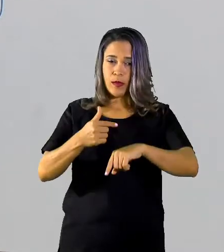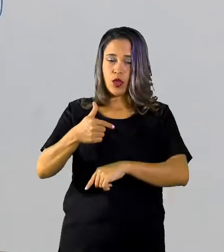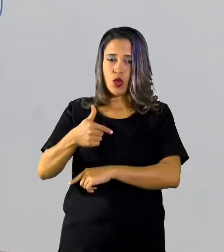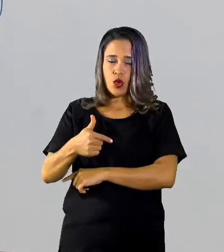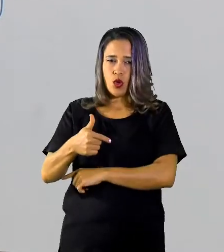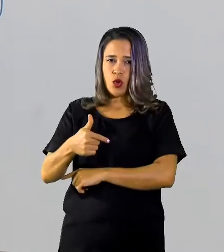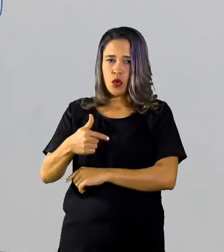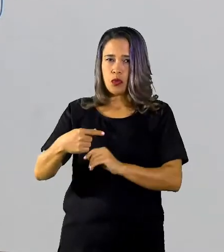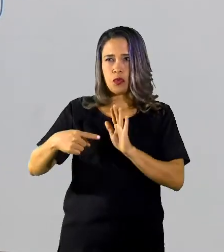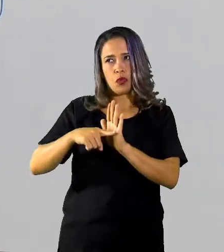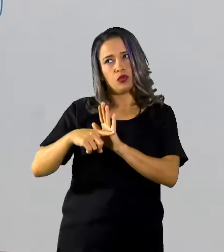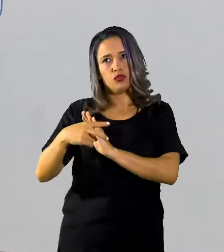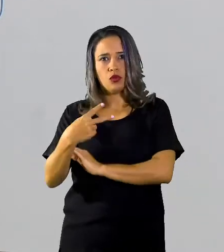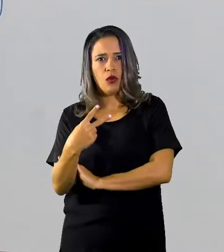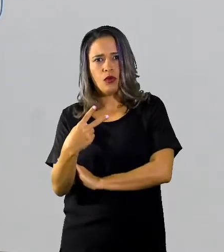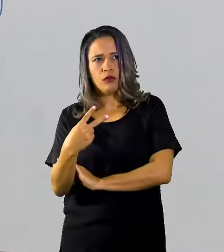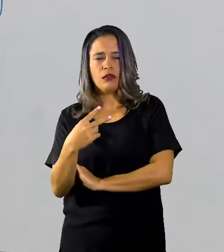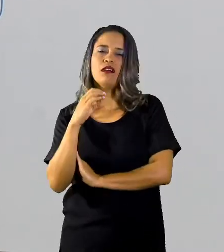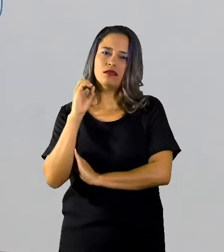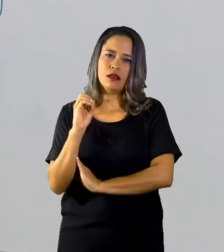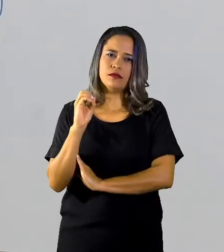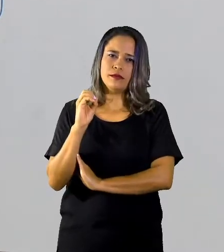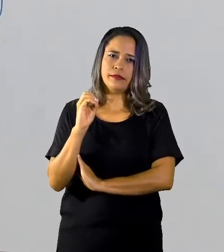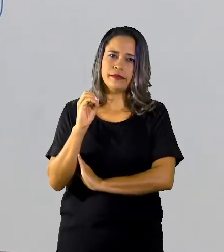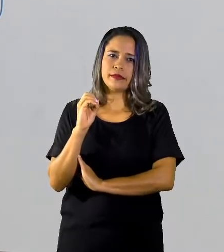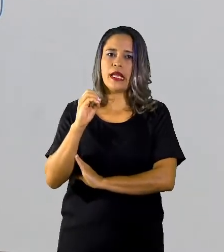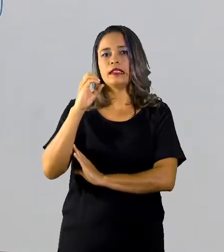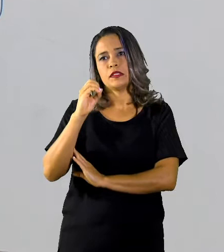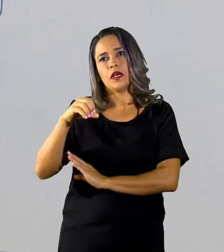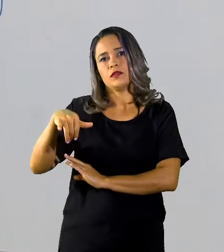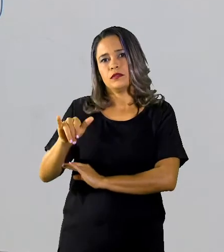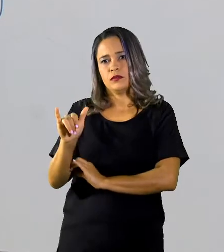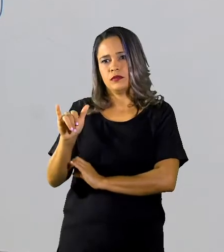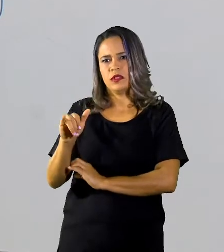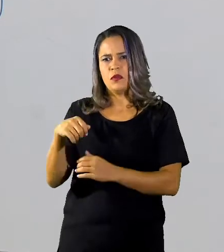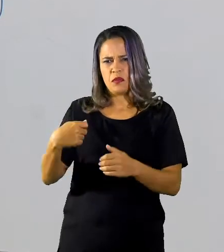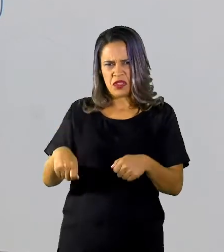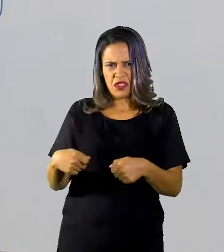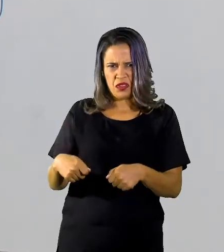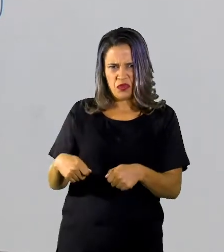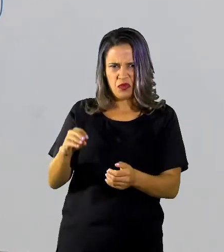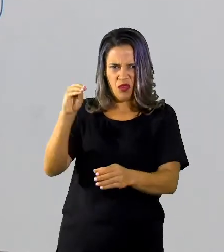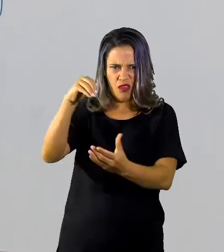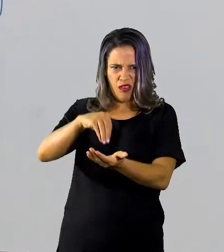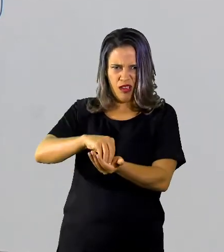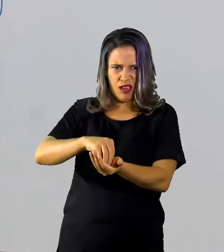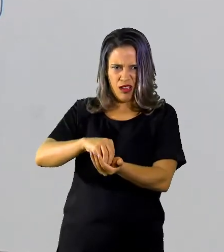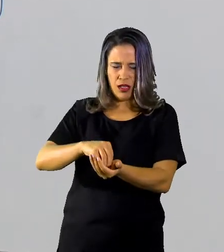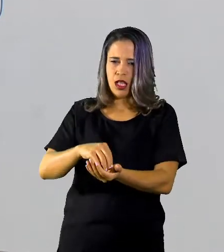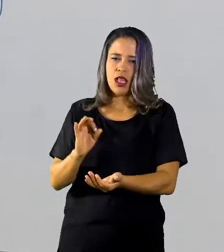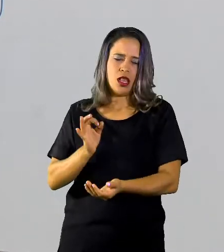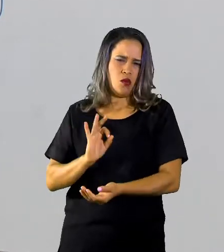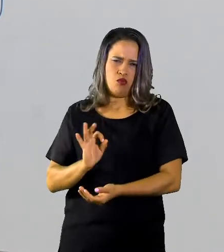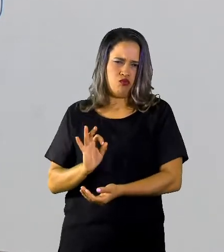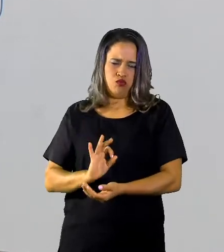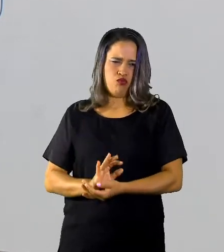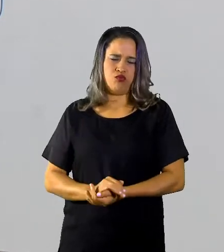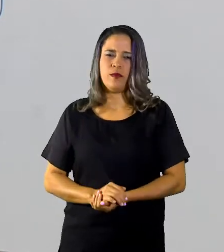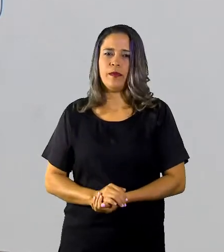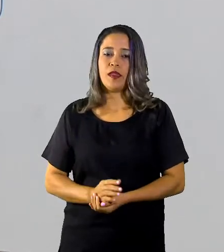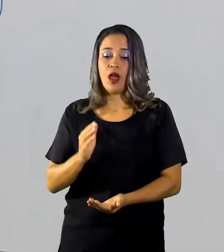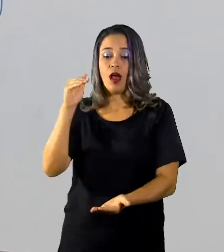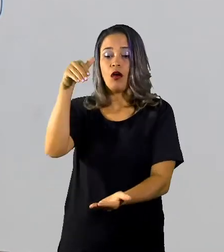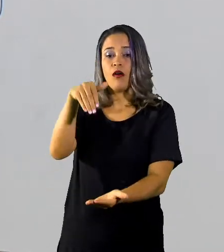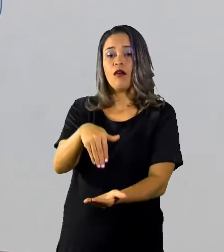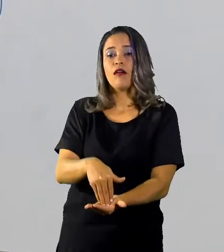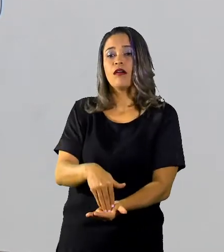menos 2, 0, 0y. Preciso colocar? Não. Então, no final, eu tenho